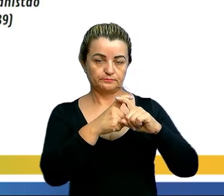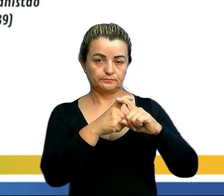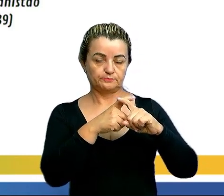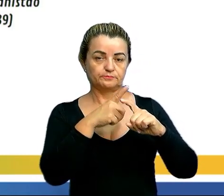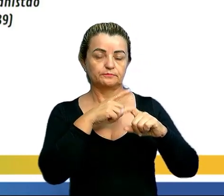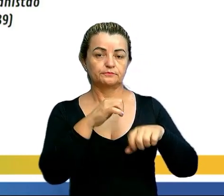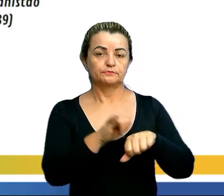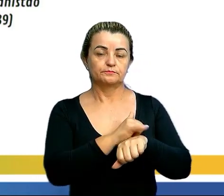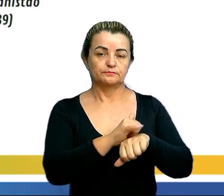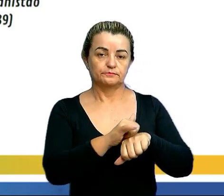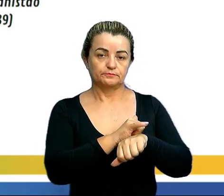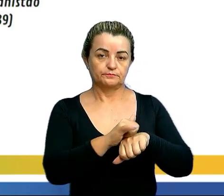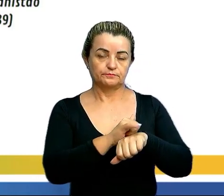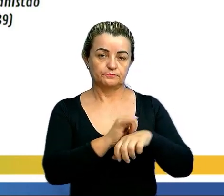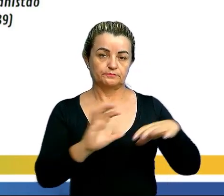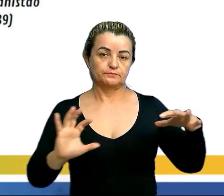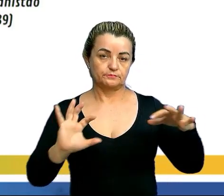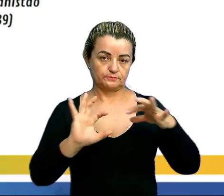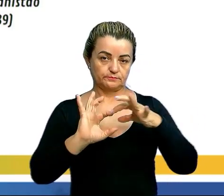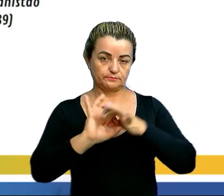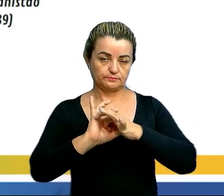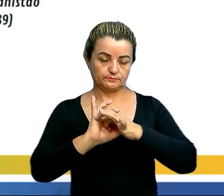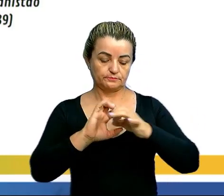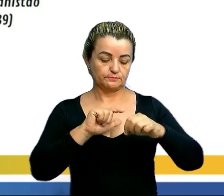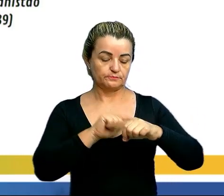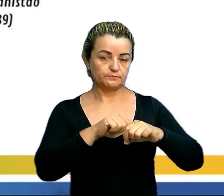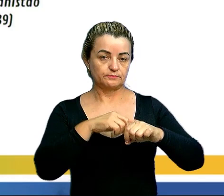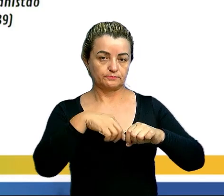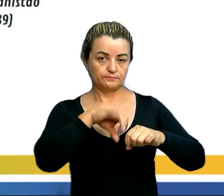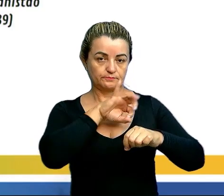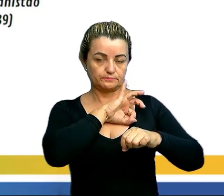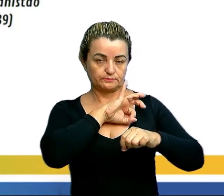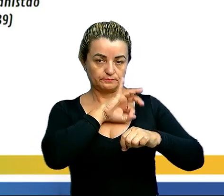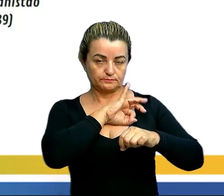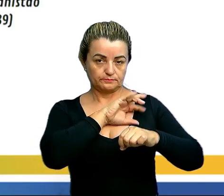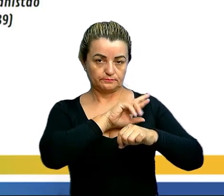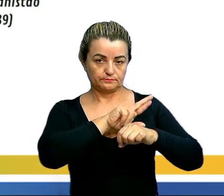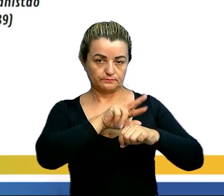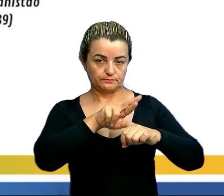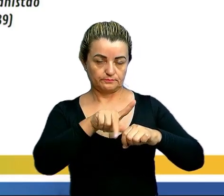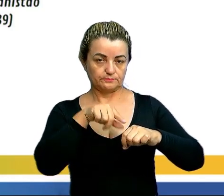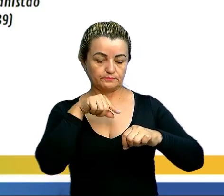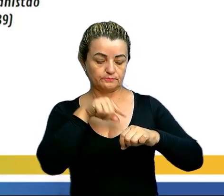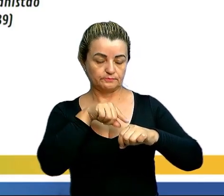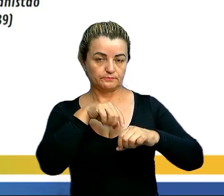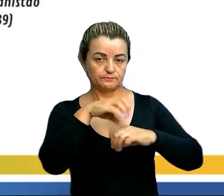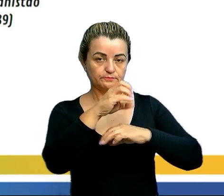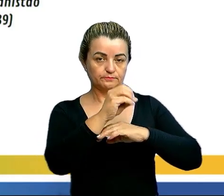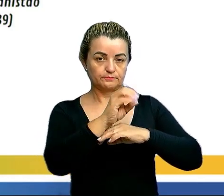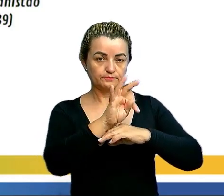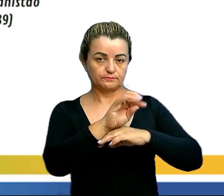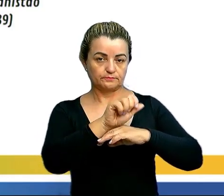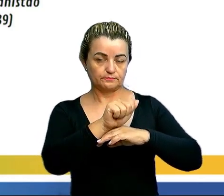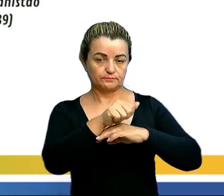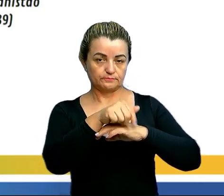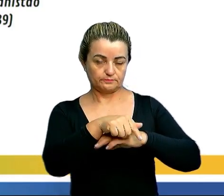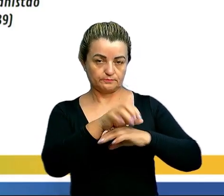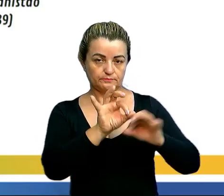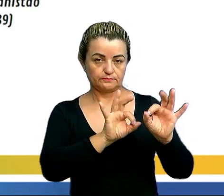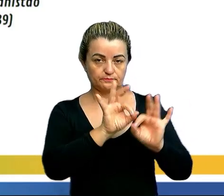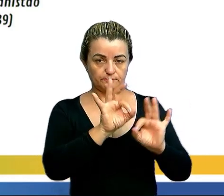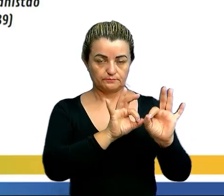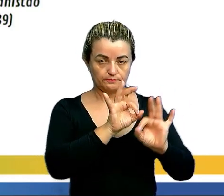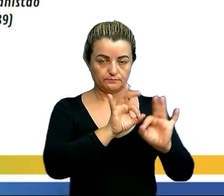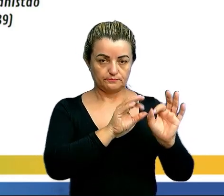como estratégia as alianças militares, aí nós citamos a OTAN, né, a Organização do Tratado